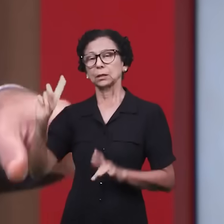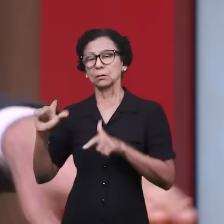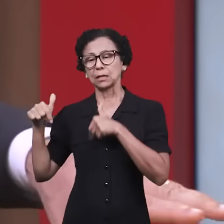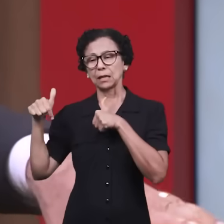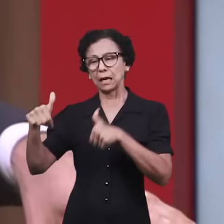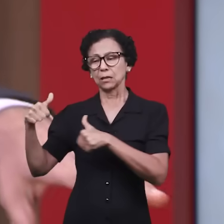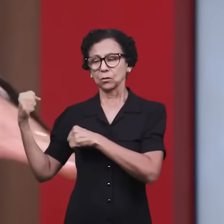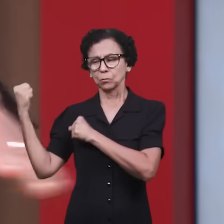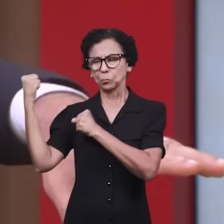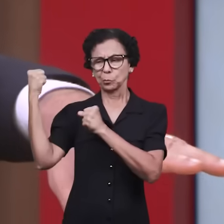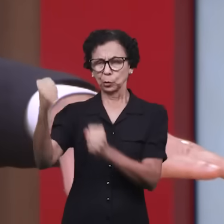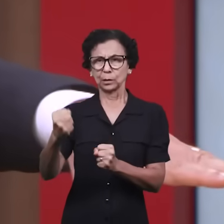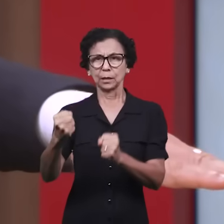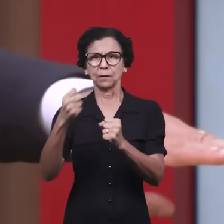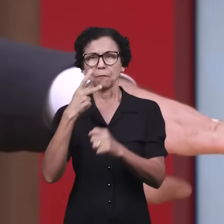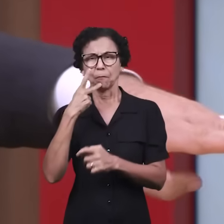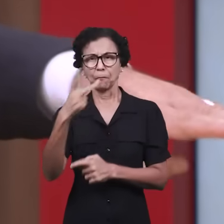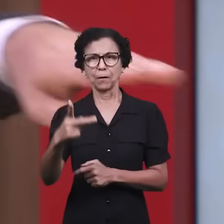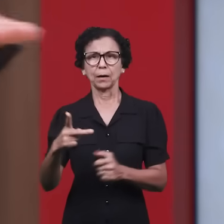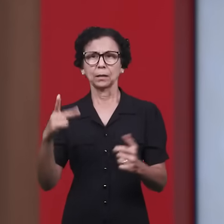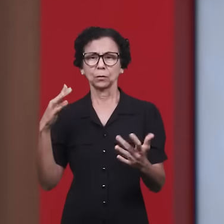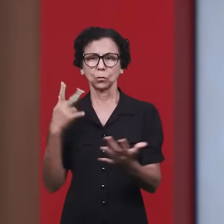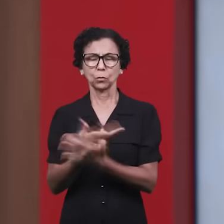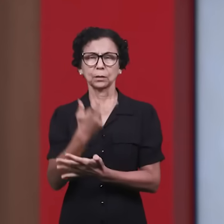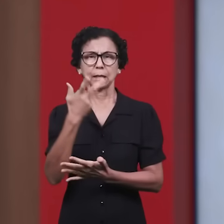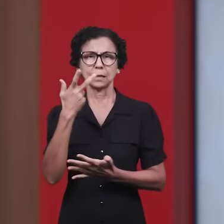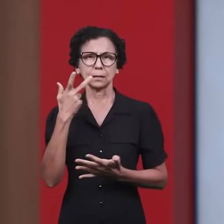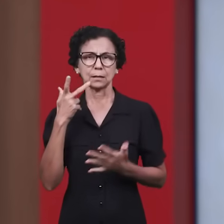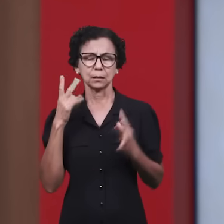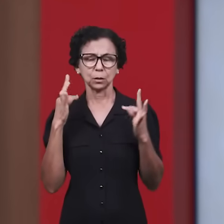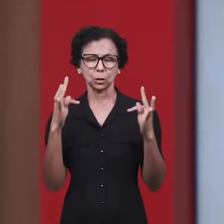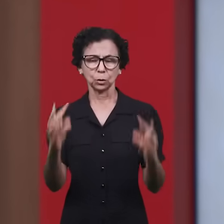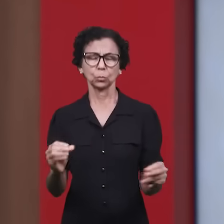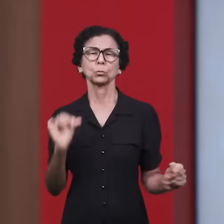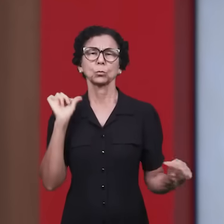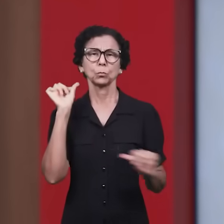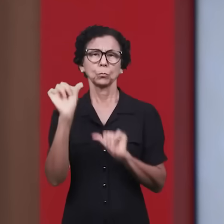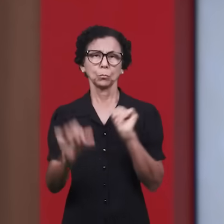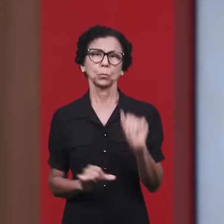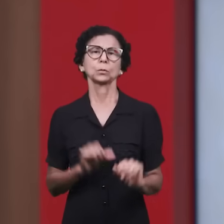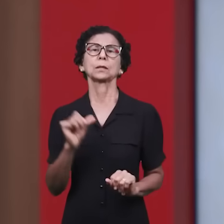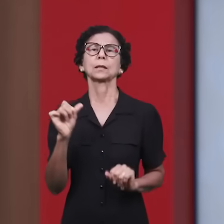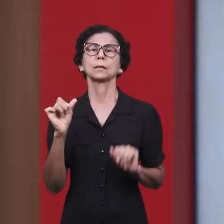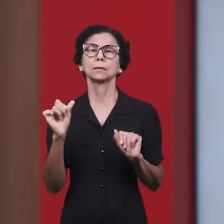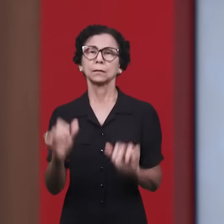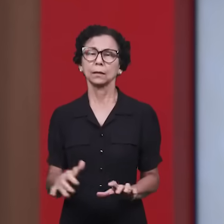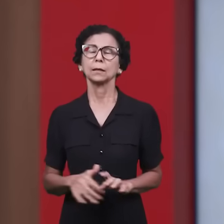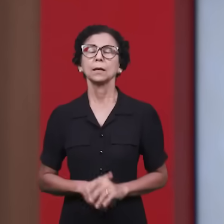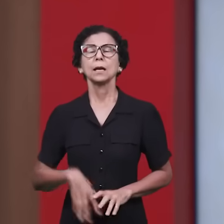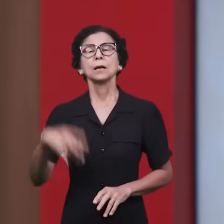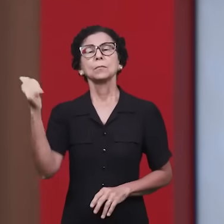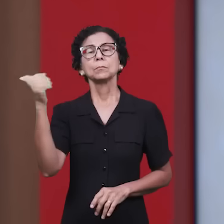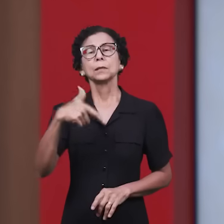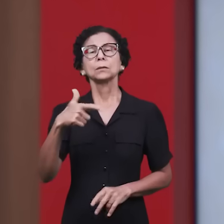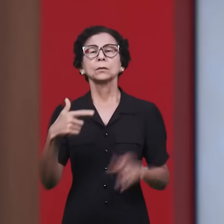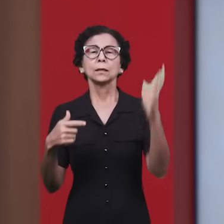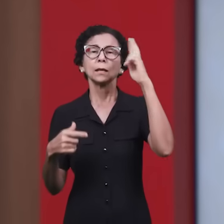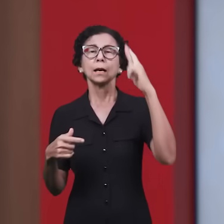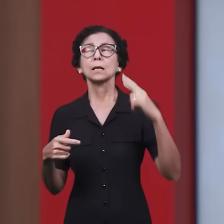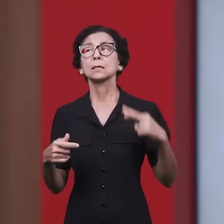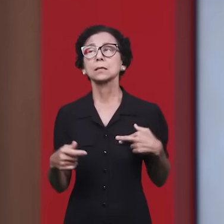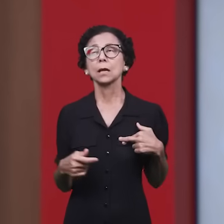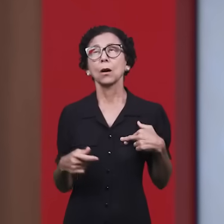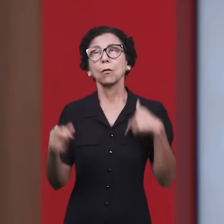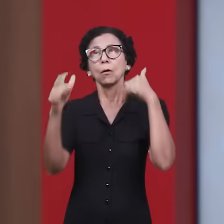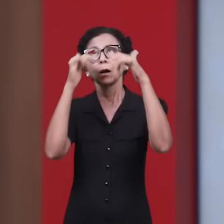a que transcende, que vai muito além daquilo que é razão, vai muito além daquilo que o homem pode alcançar pelo raciocínio dele. Mas agora ele vai viver